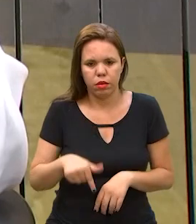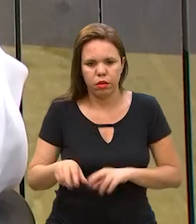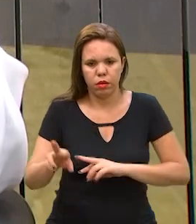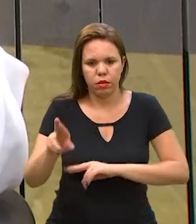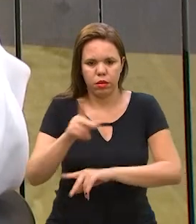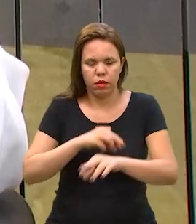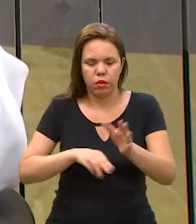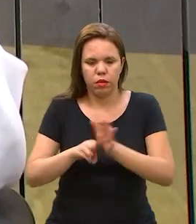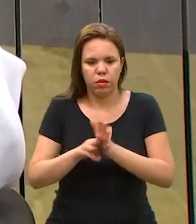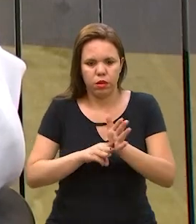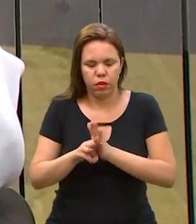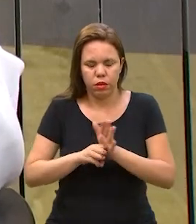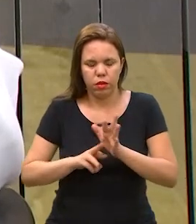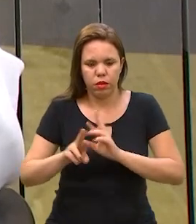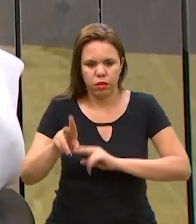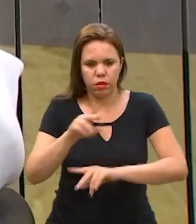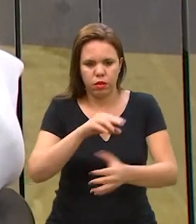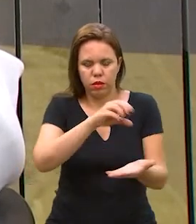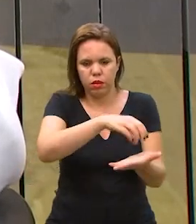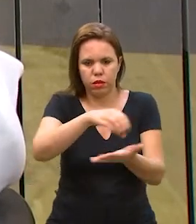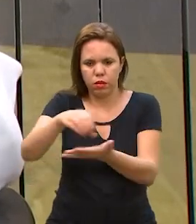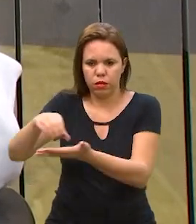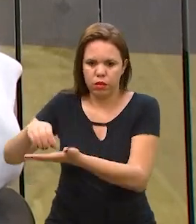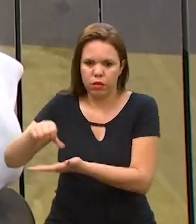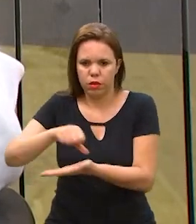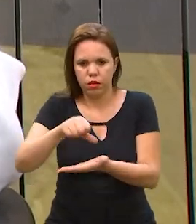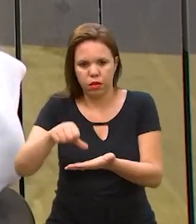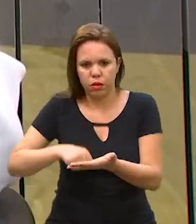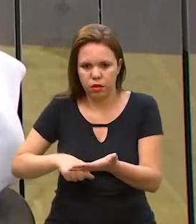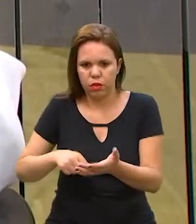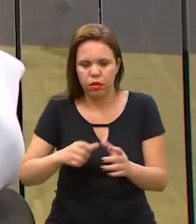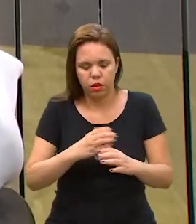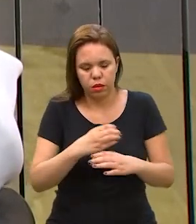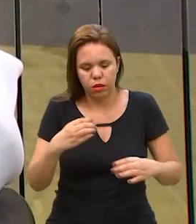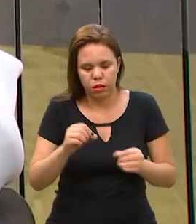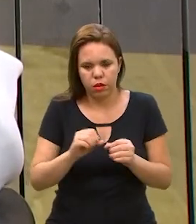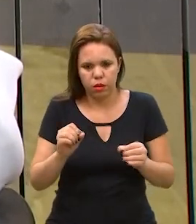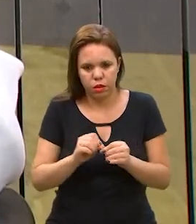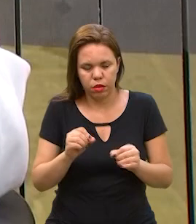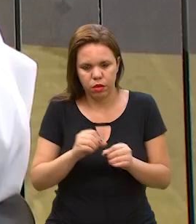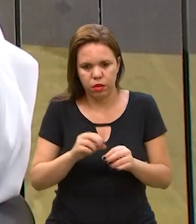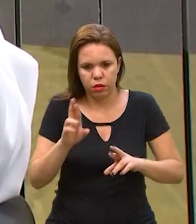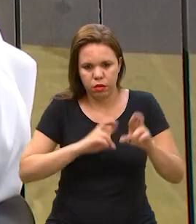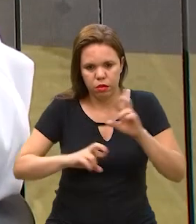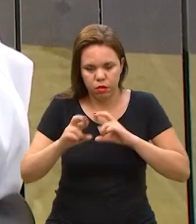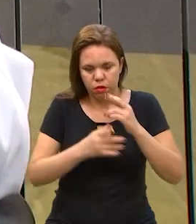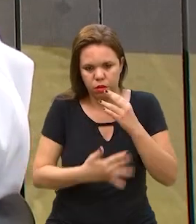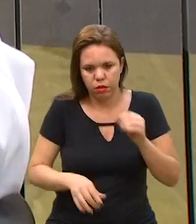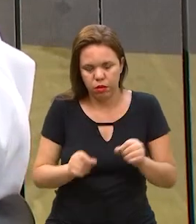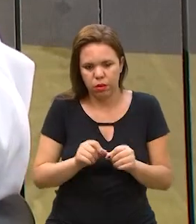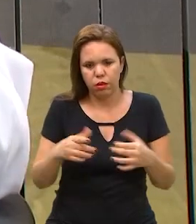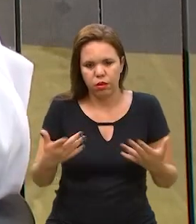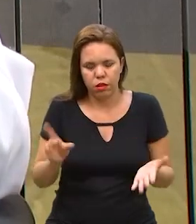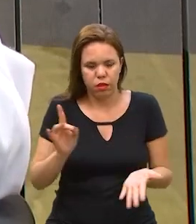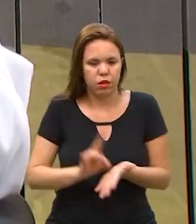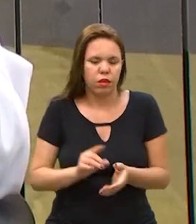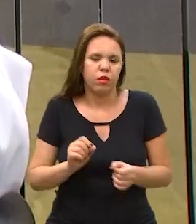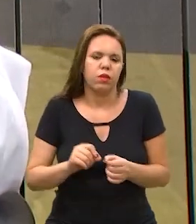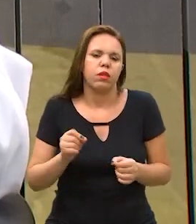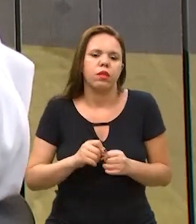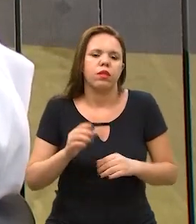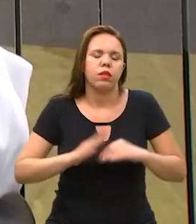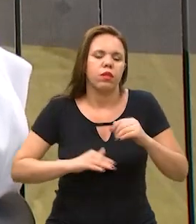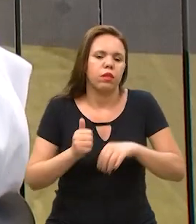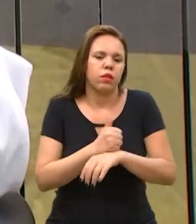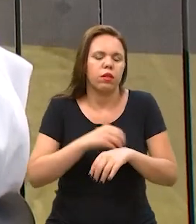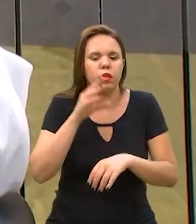diferentes metodologias e diferentes setores no laboratório para fazer esses exames. Então ele é feito, geralmente o